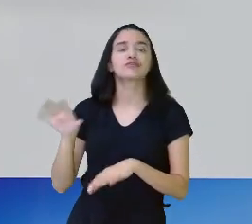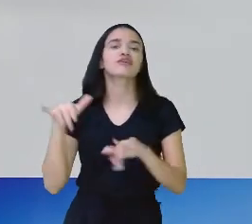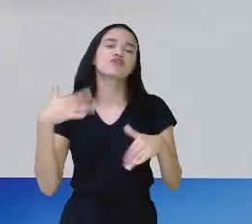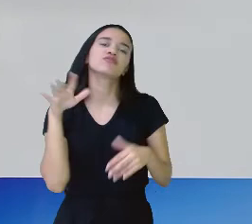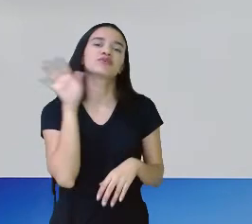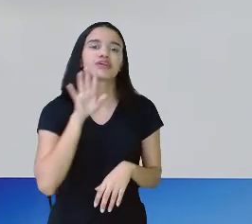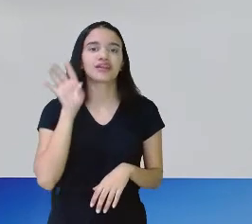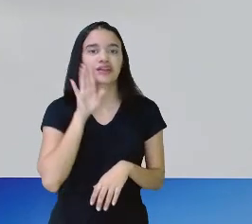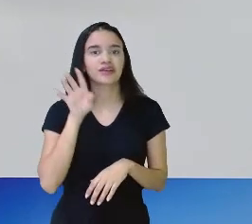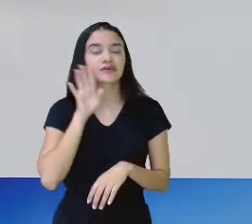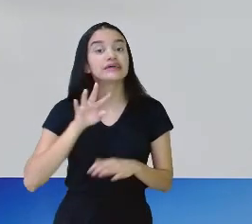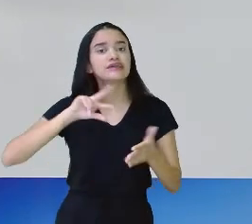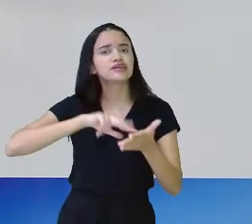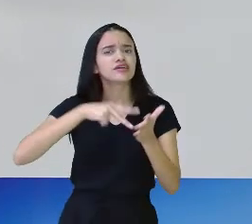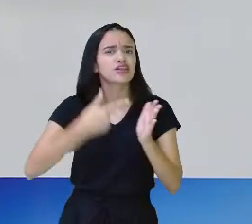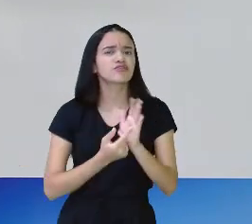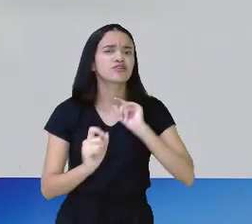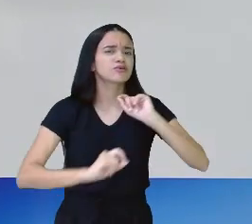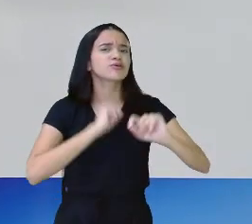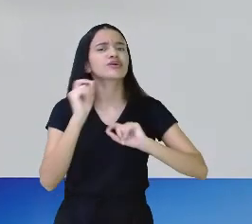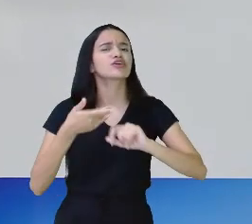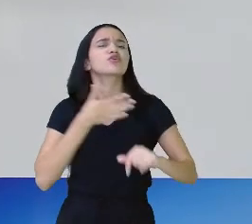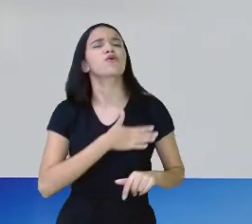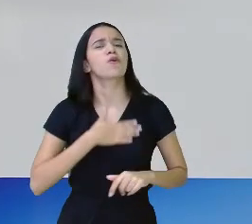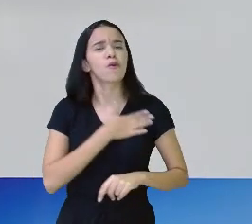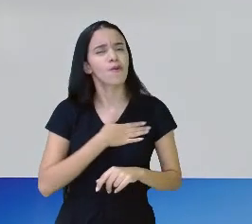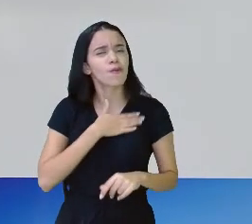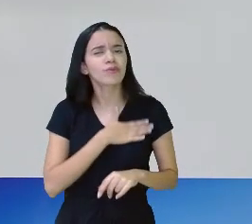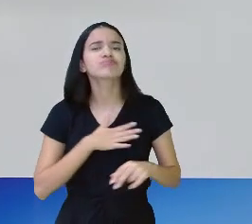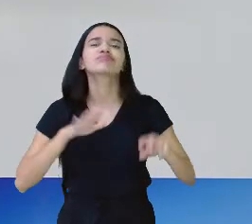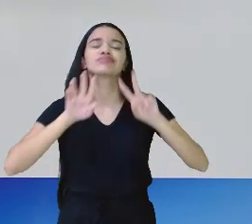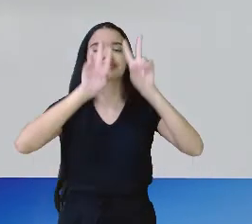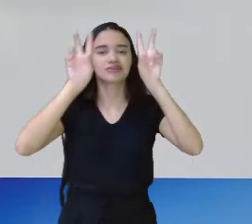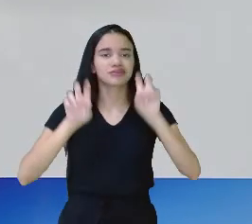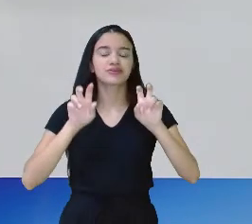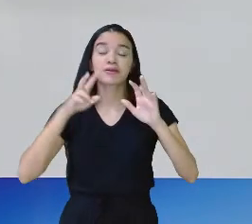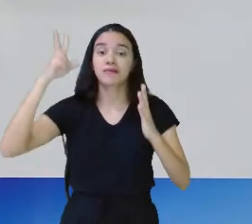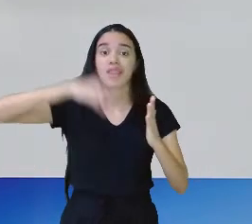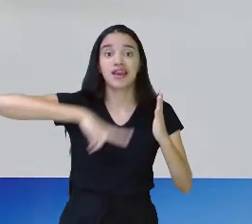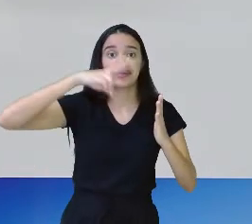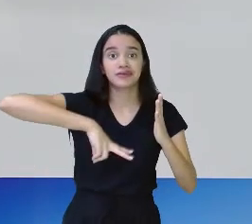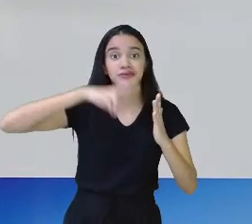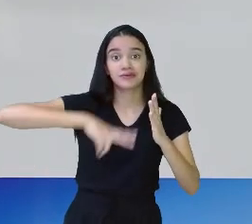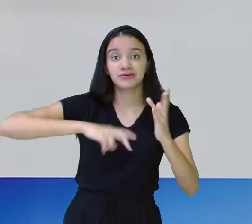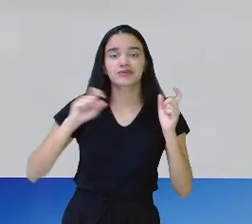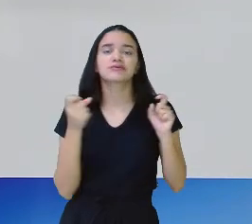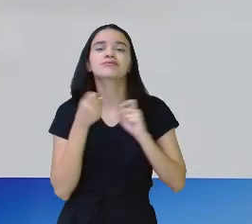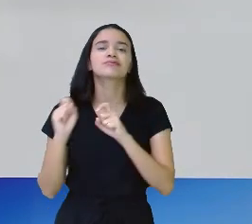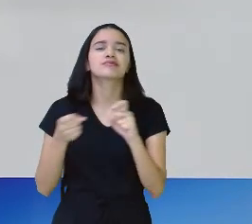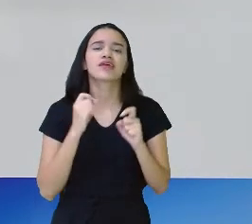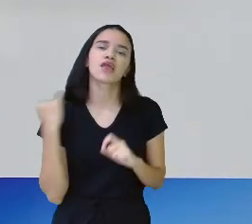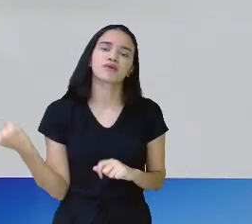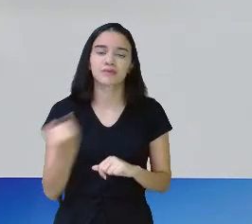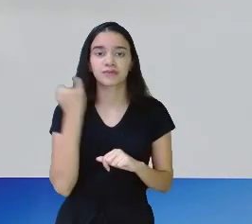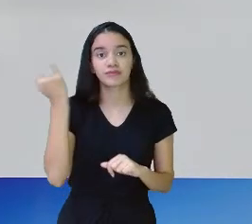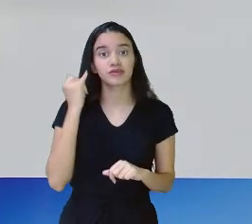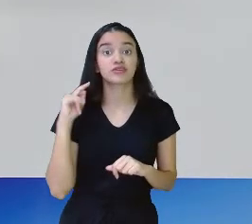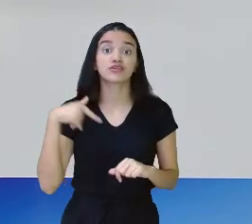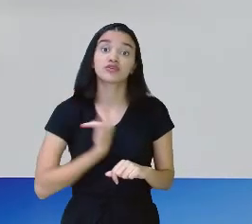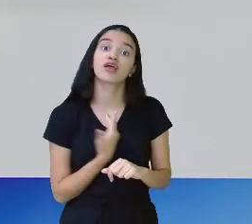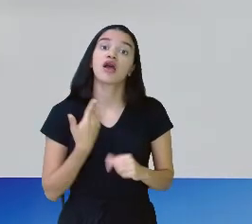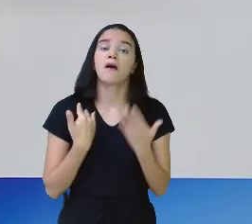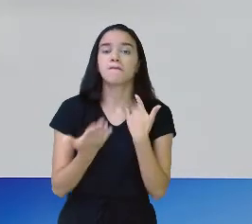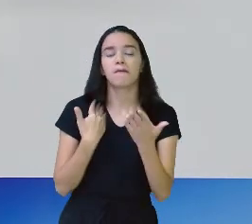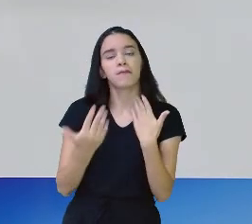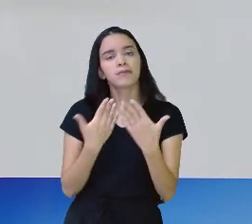foi legal, significa que gostaram do tema que eu trouxe hoje para a leitura, discutiu, e isso é importante que a gente debata,